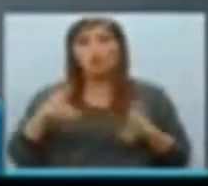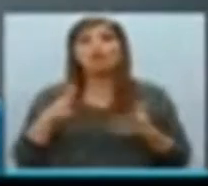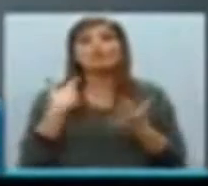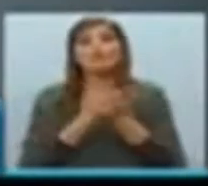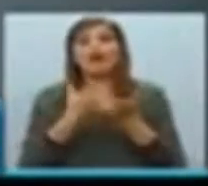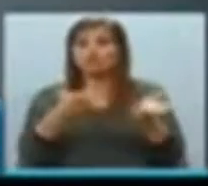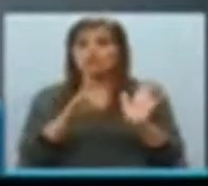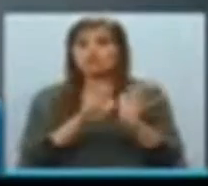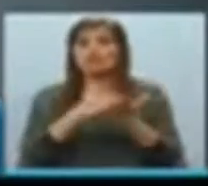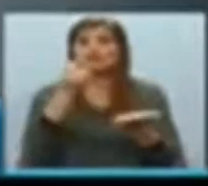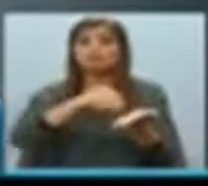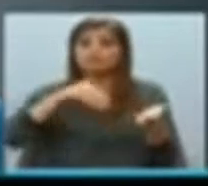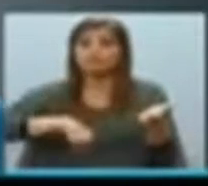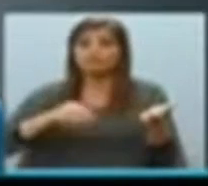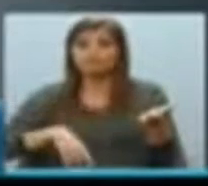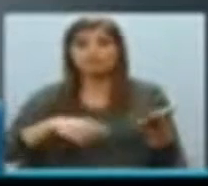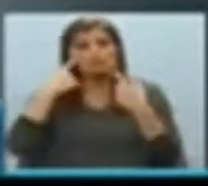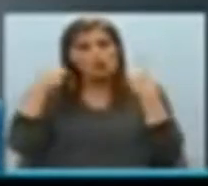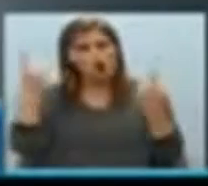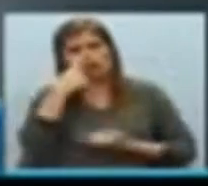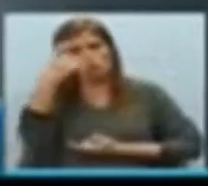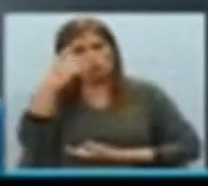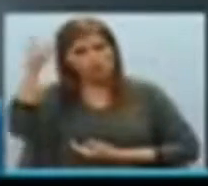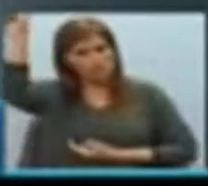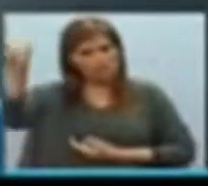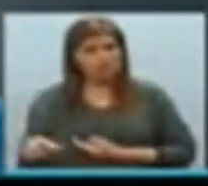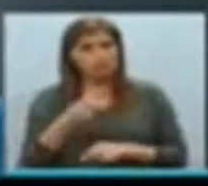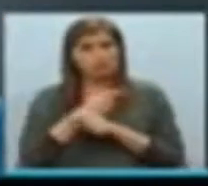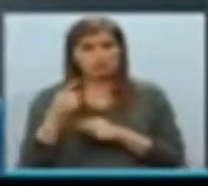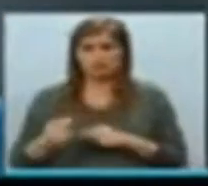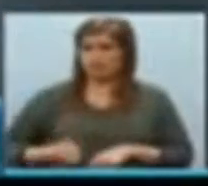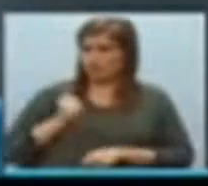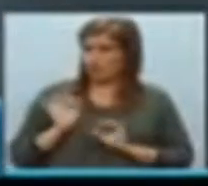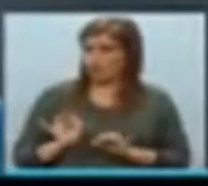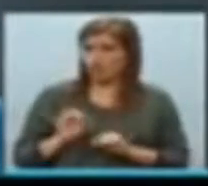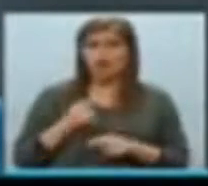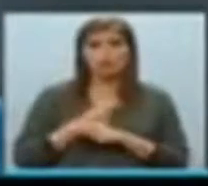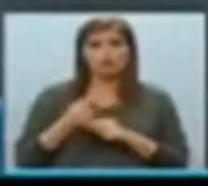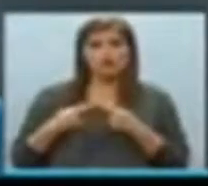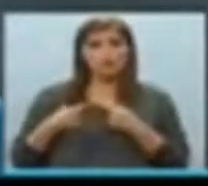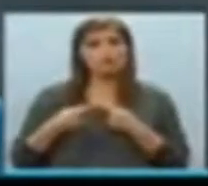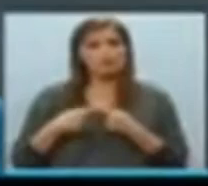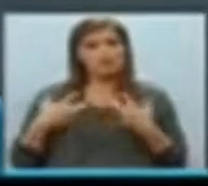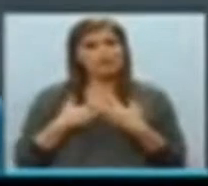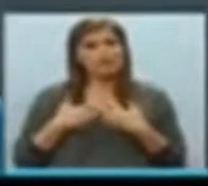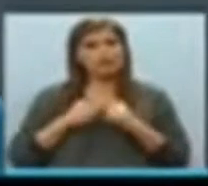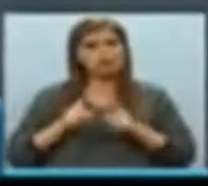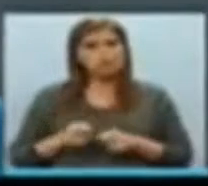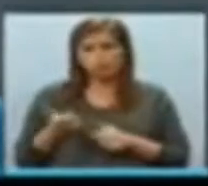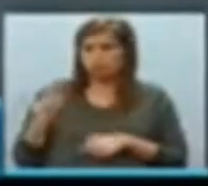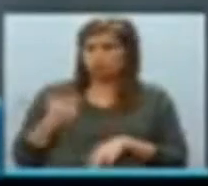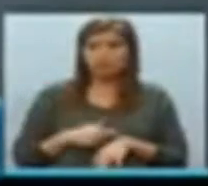coragem dele o ato heróico dele porque era um período em que a guerra tinha recém começado ea alemanha veio